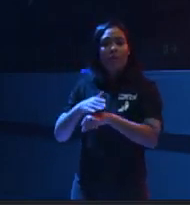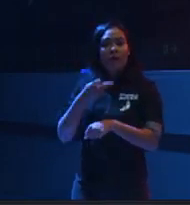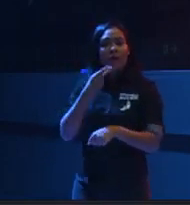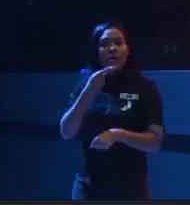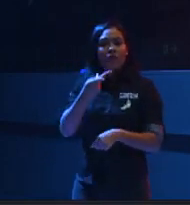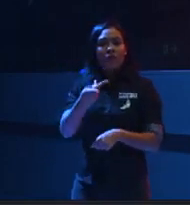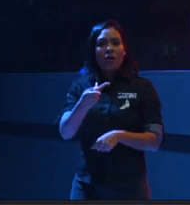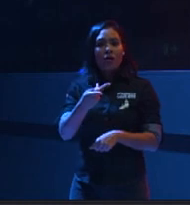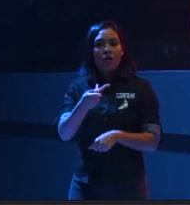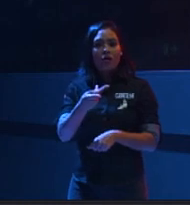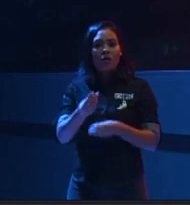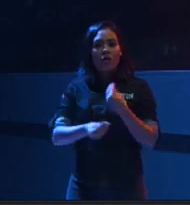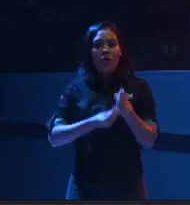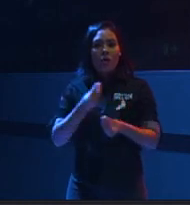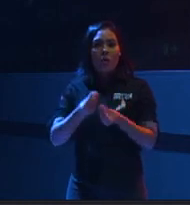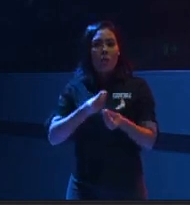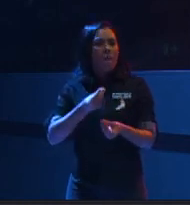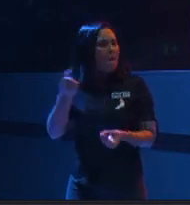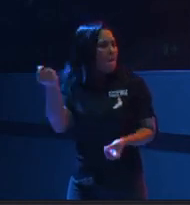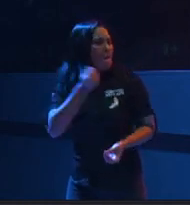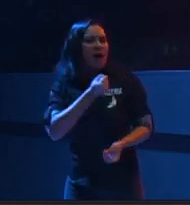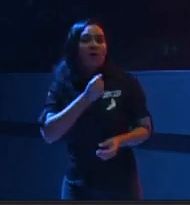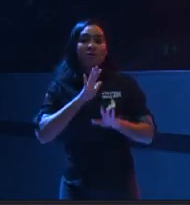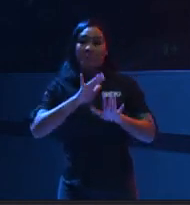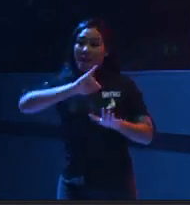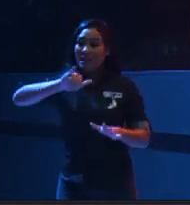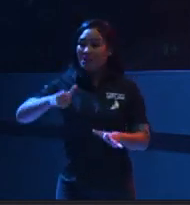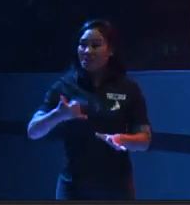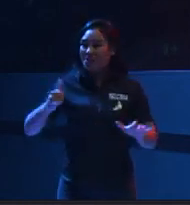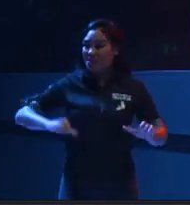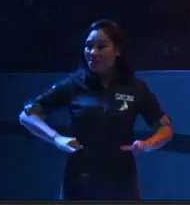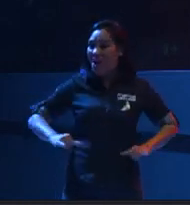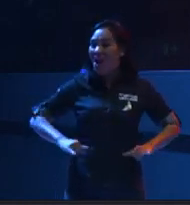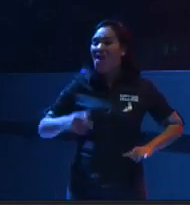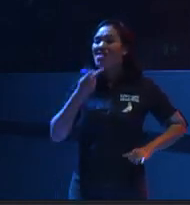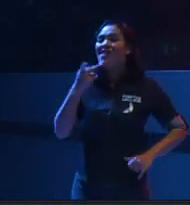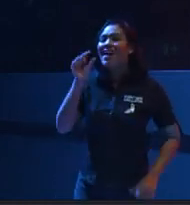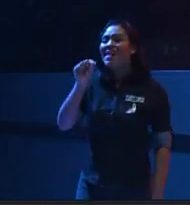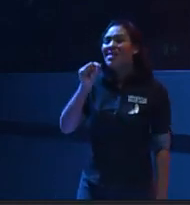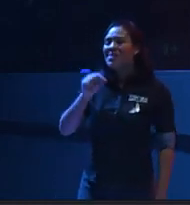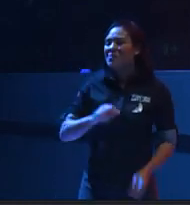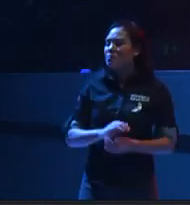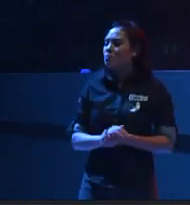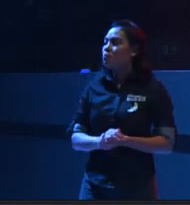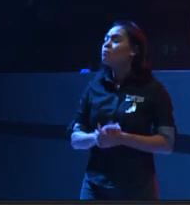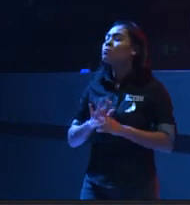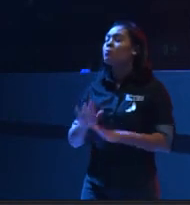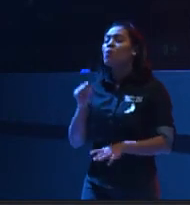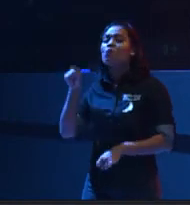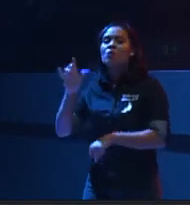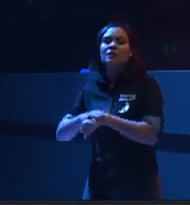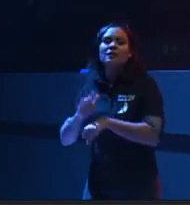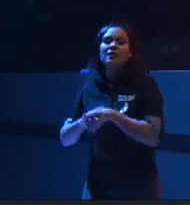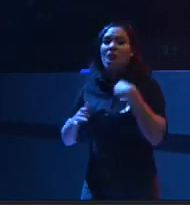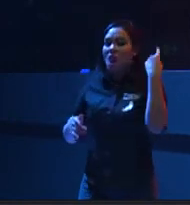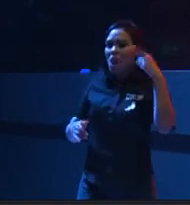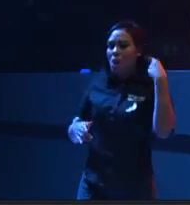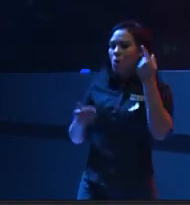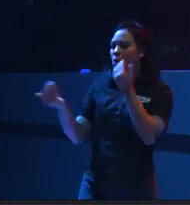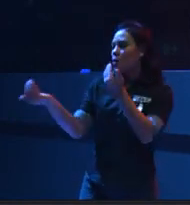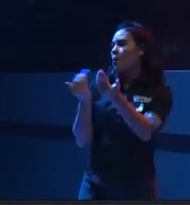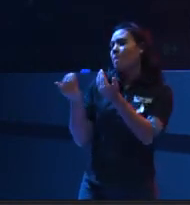bom mas já deu uma resposta para aquela mulher incrível ele disse como fala uma louca fala sou o